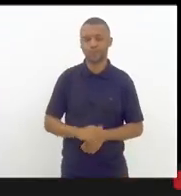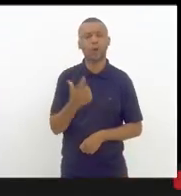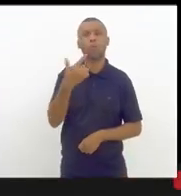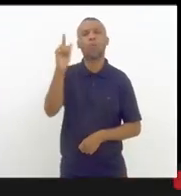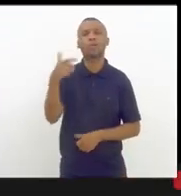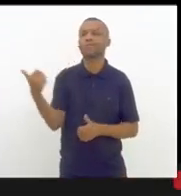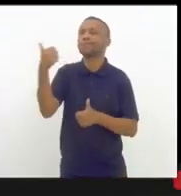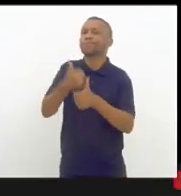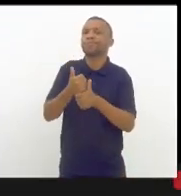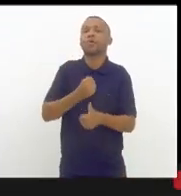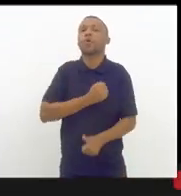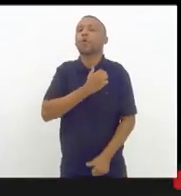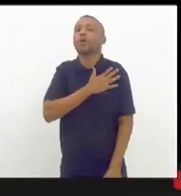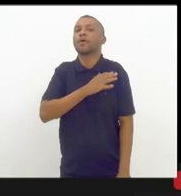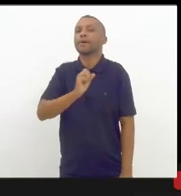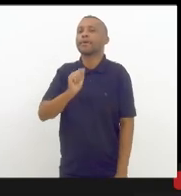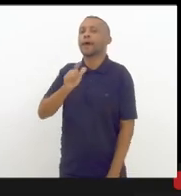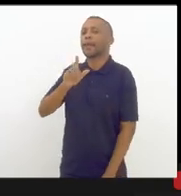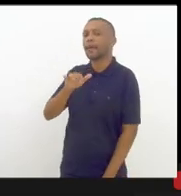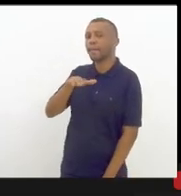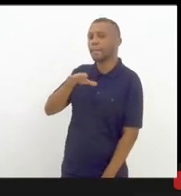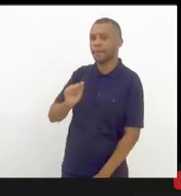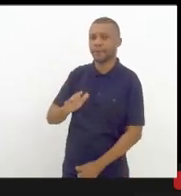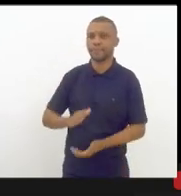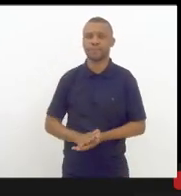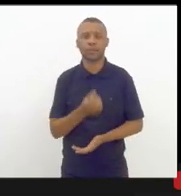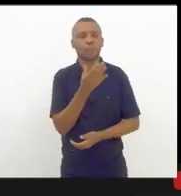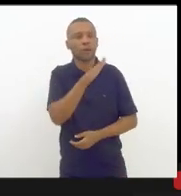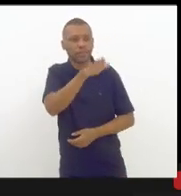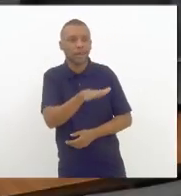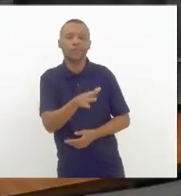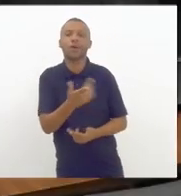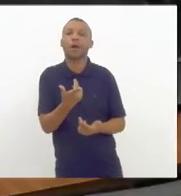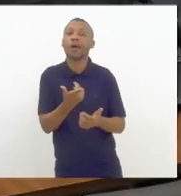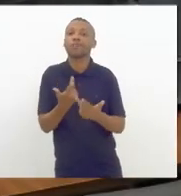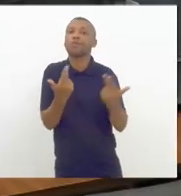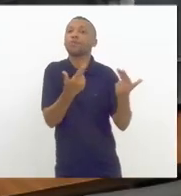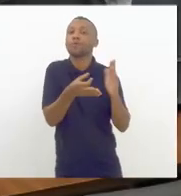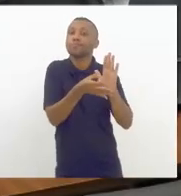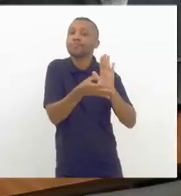Boa tarde, comandante. Acompanho o parecer da CCJ.